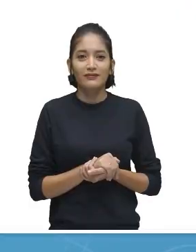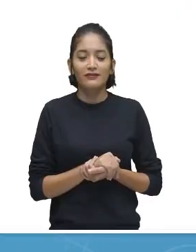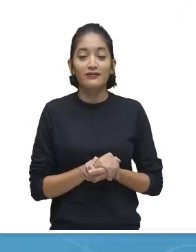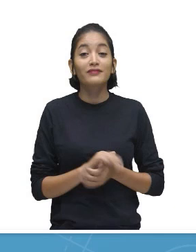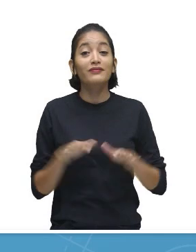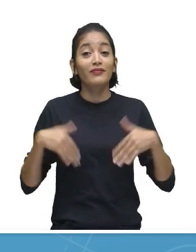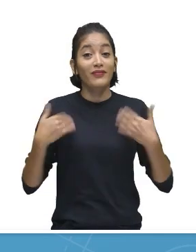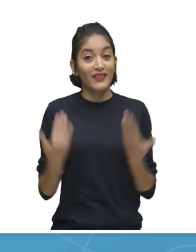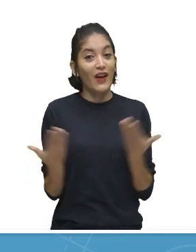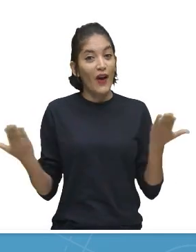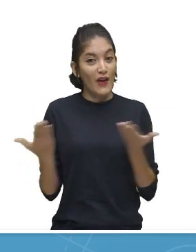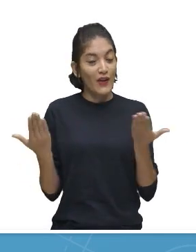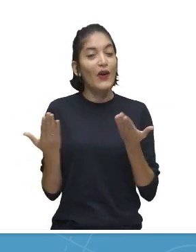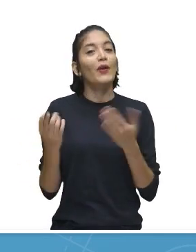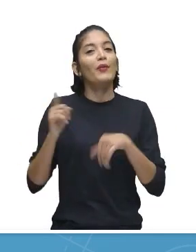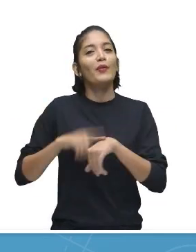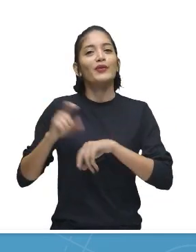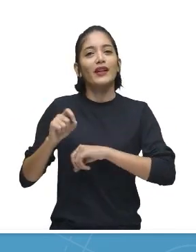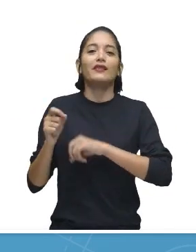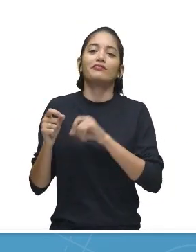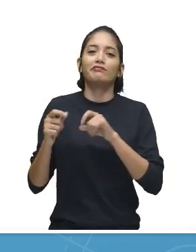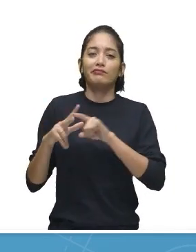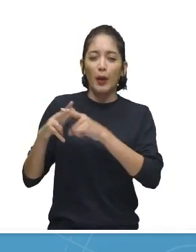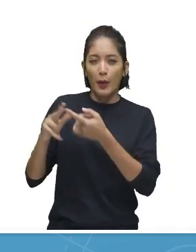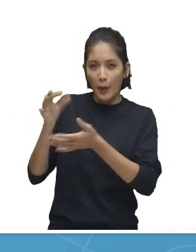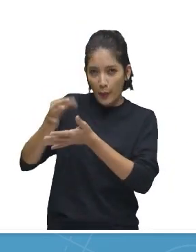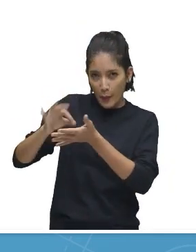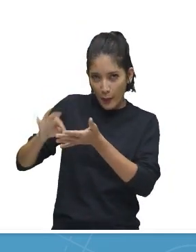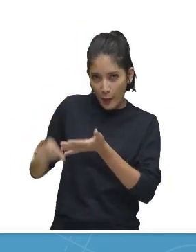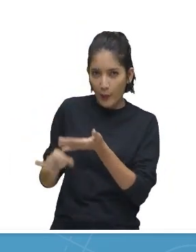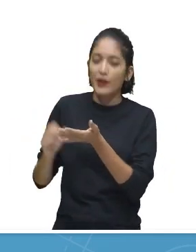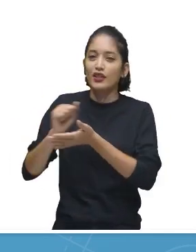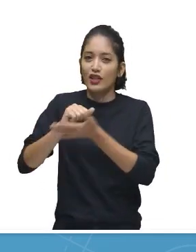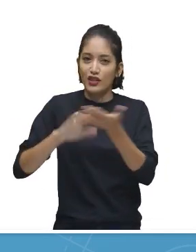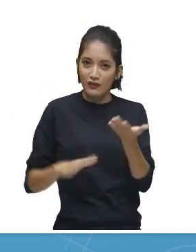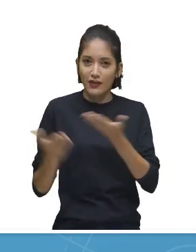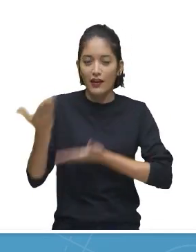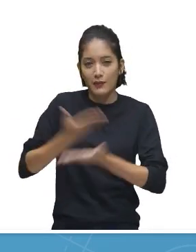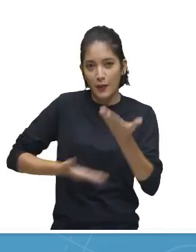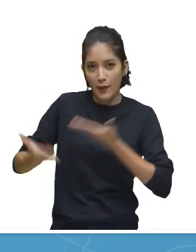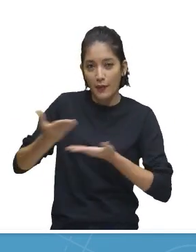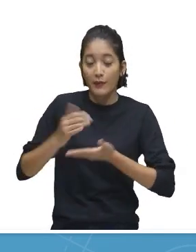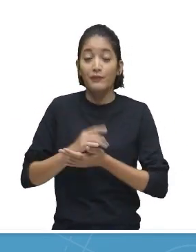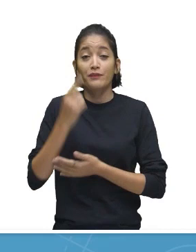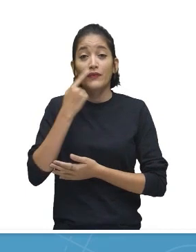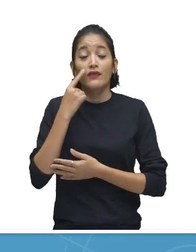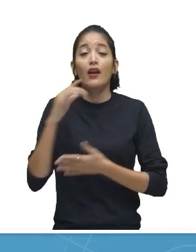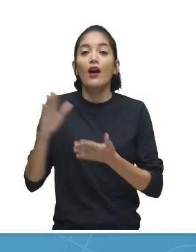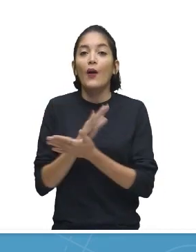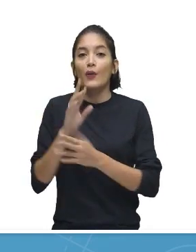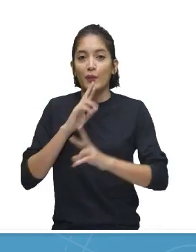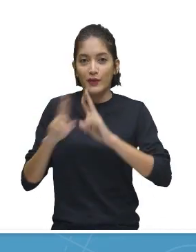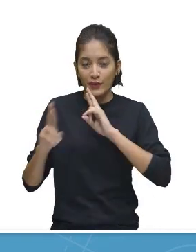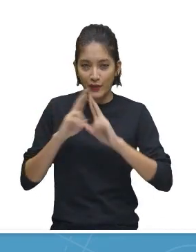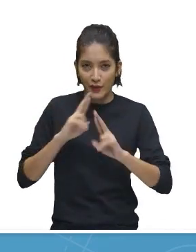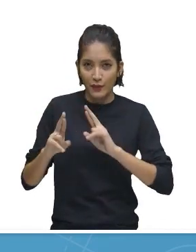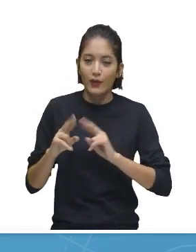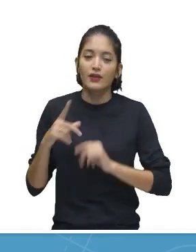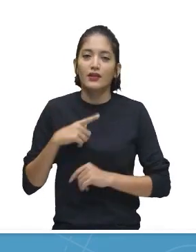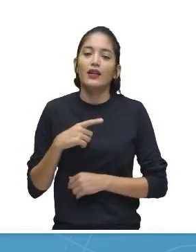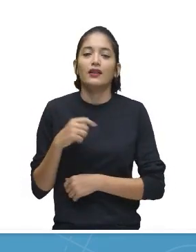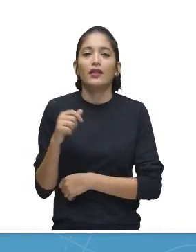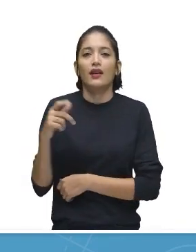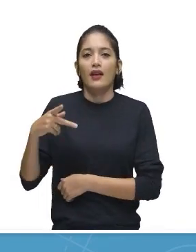Então, chegamos ao momento da nossa correção da DLI. Vamos aqui verificar algumas respostas de vocês. Nós temos aqui